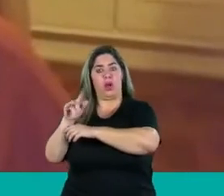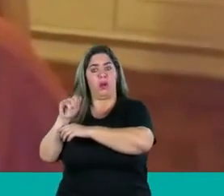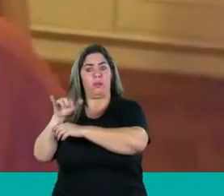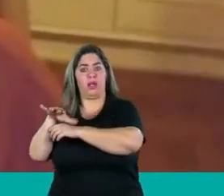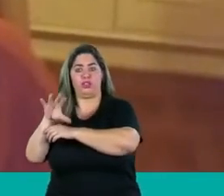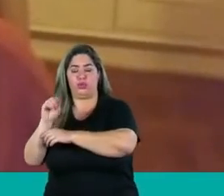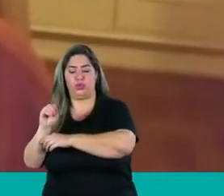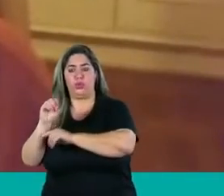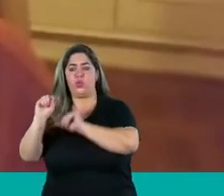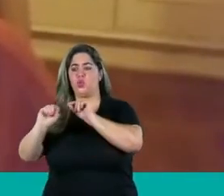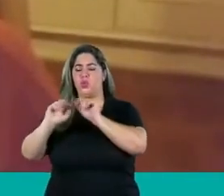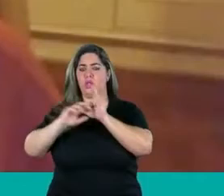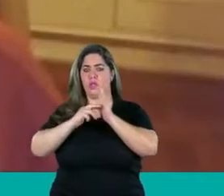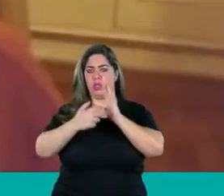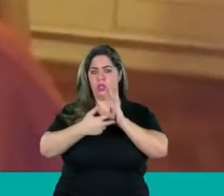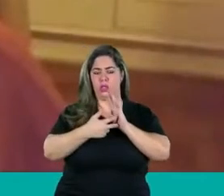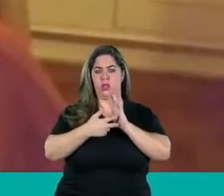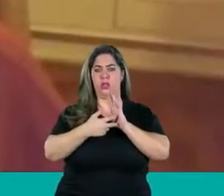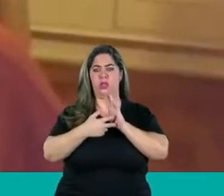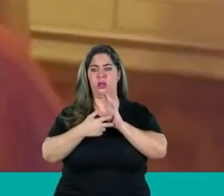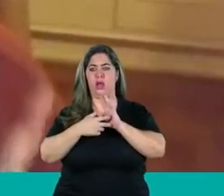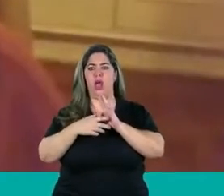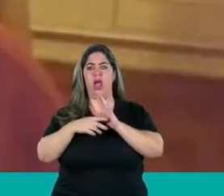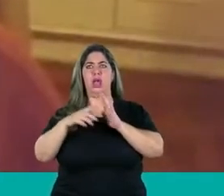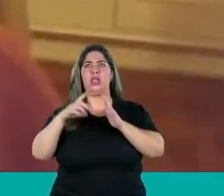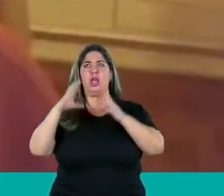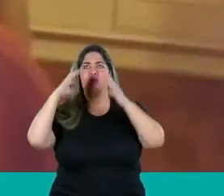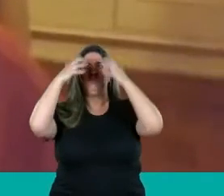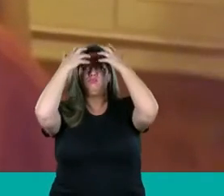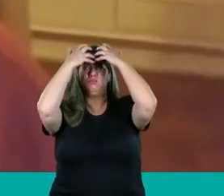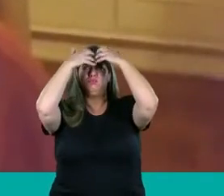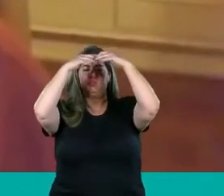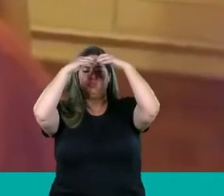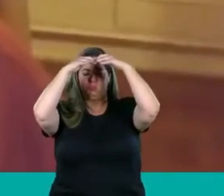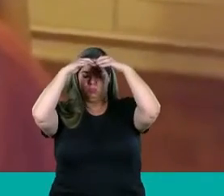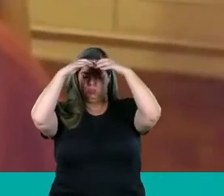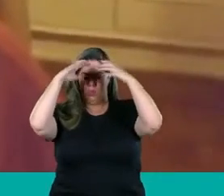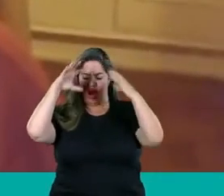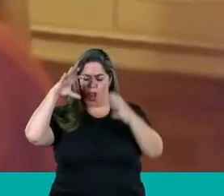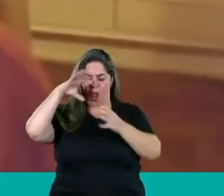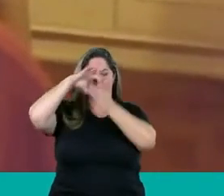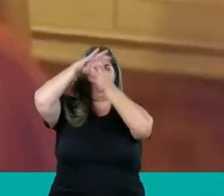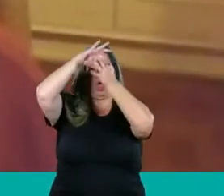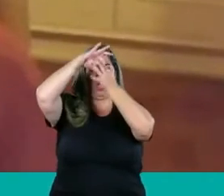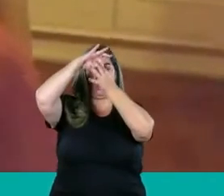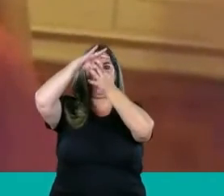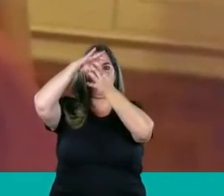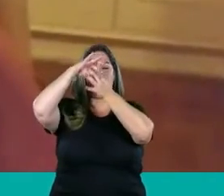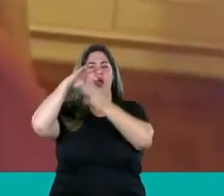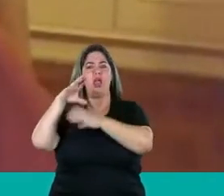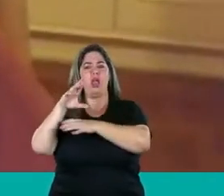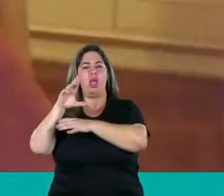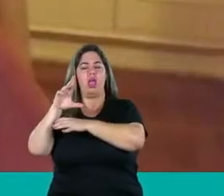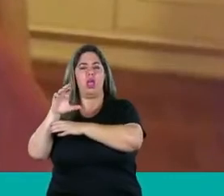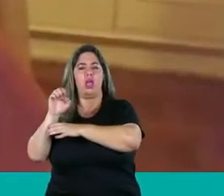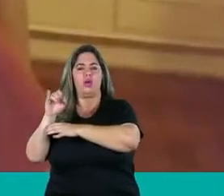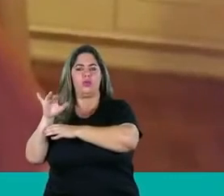que diz que a parte está no todo e que o todo está na parte. O recursivo que